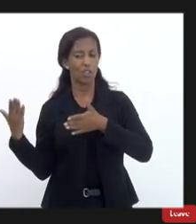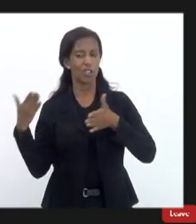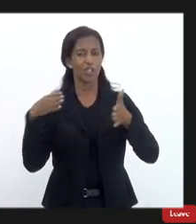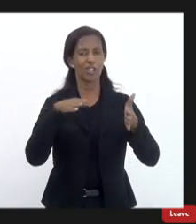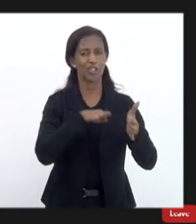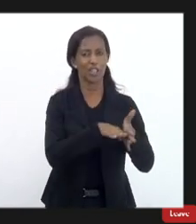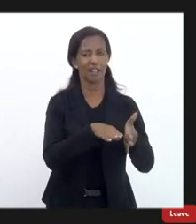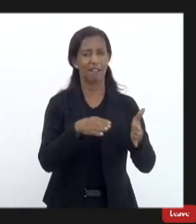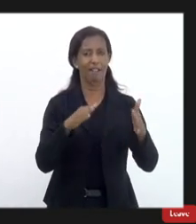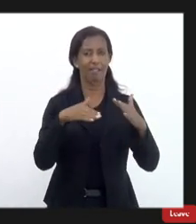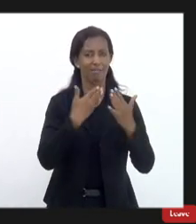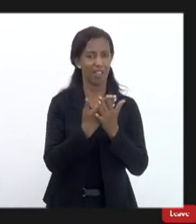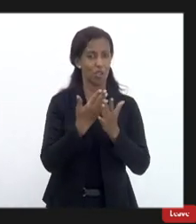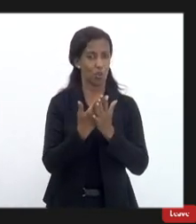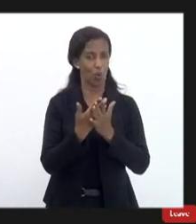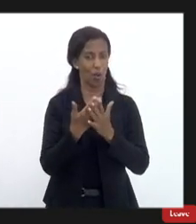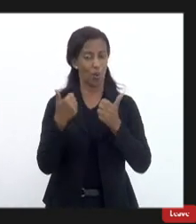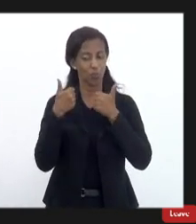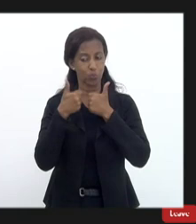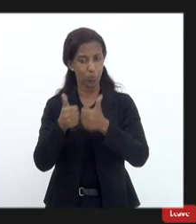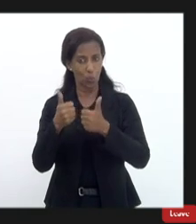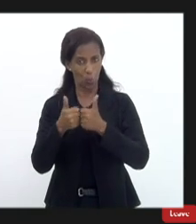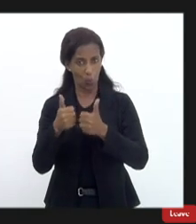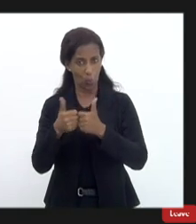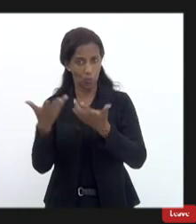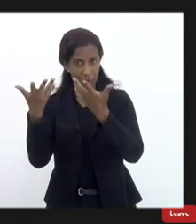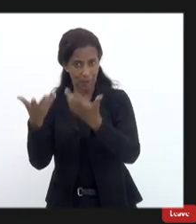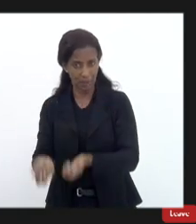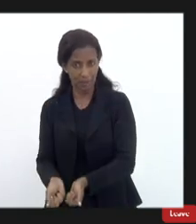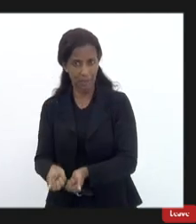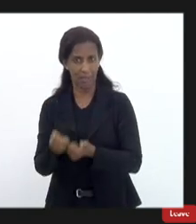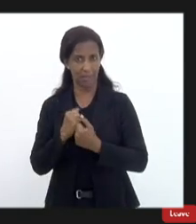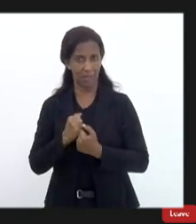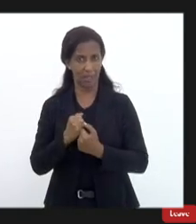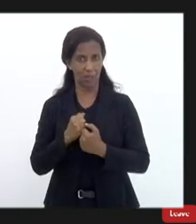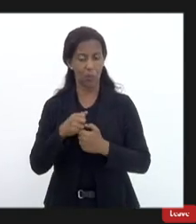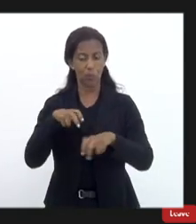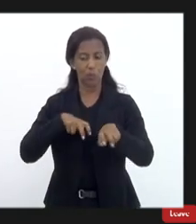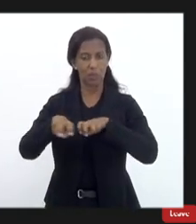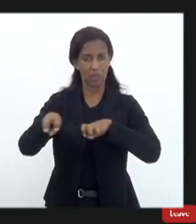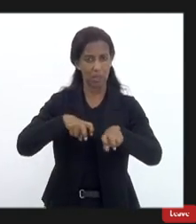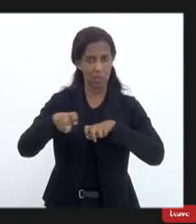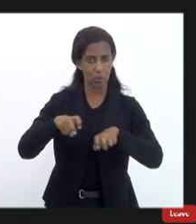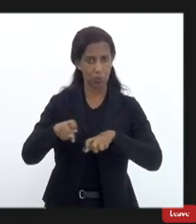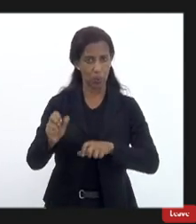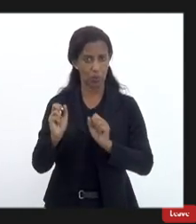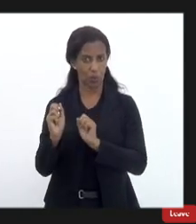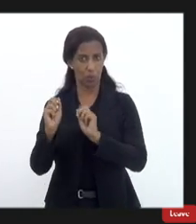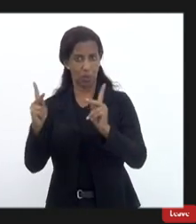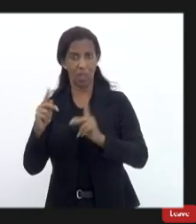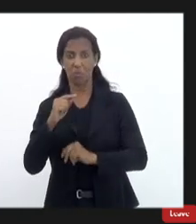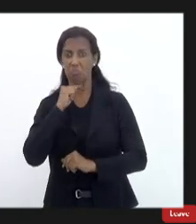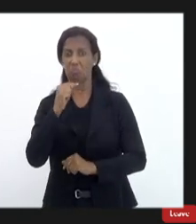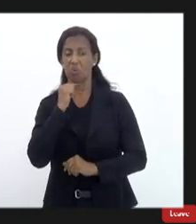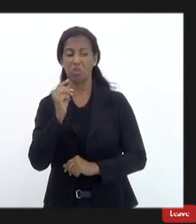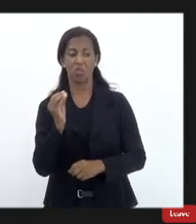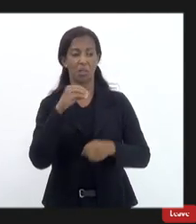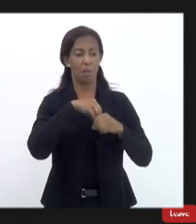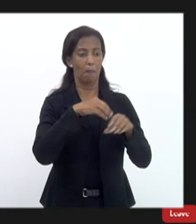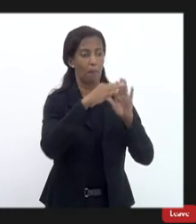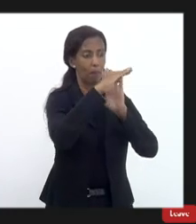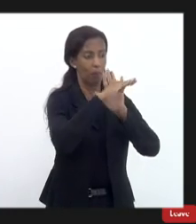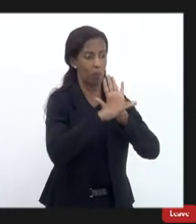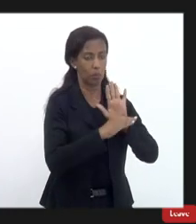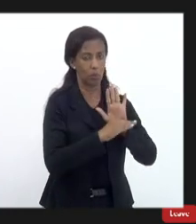Se os ônibus estão adotando esses protocolos, né? Se os ônibus, se os meios de transporte estão adotando esses protocolos, porque não adianta a gente ter protocolo na escola. E